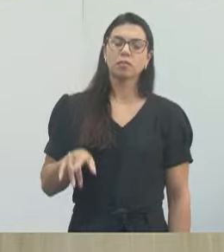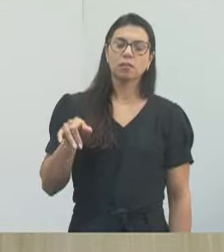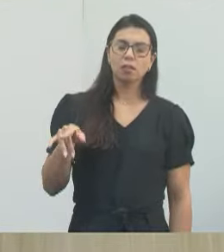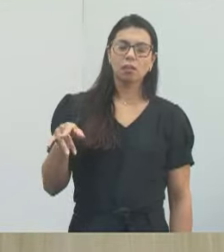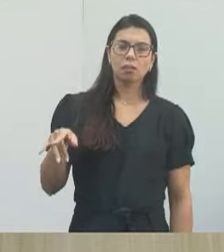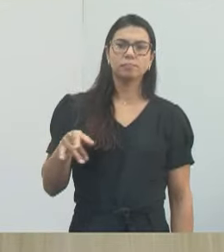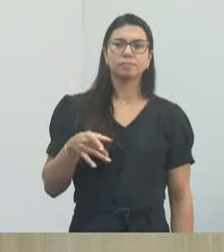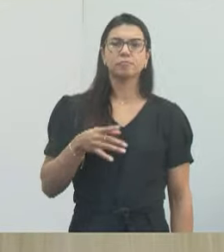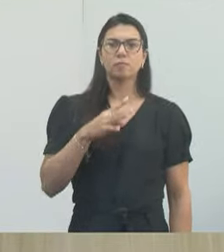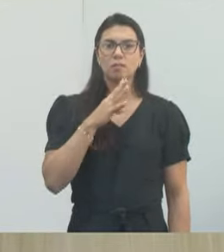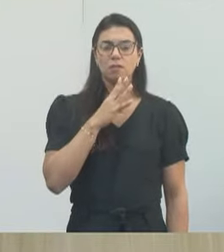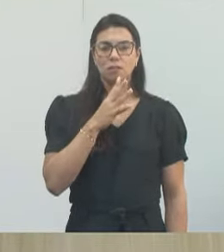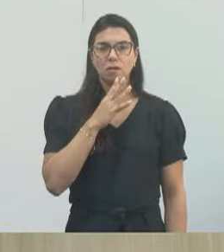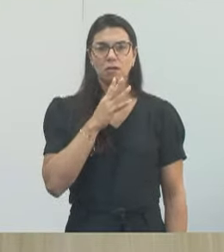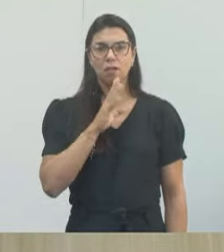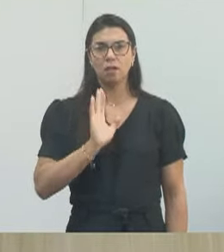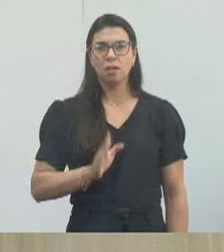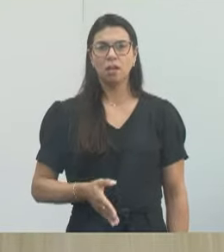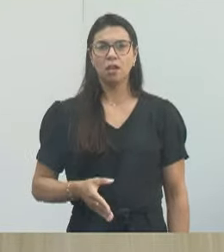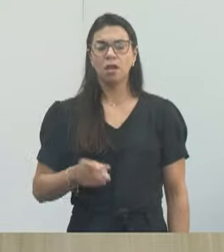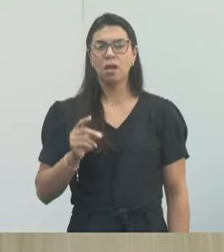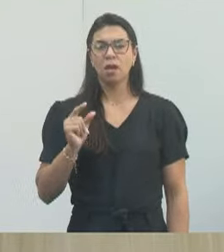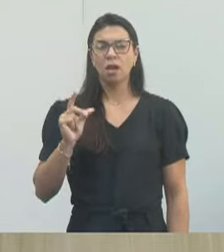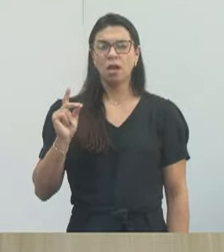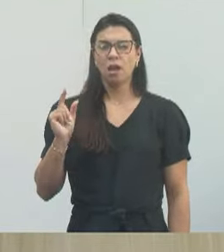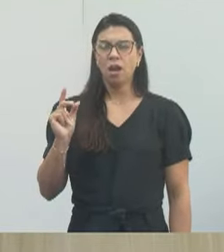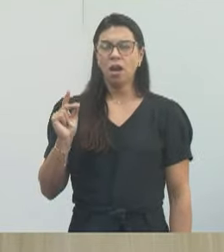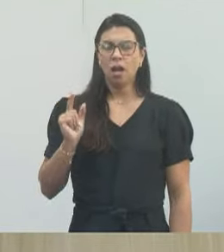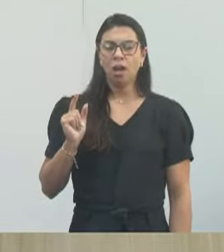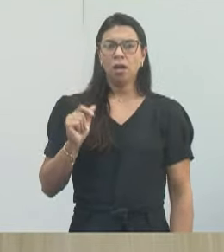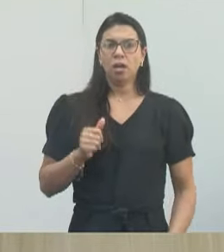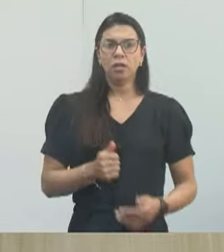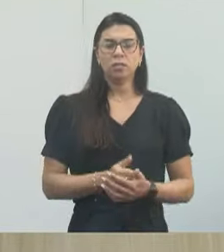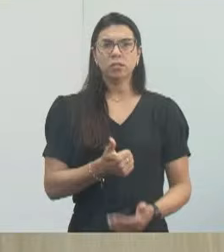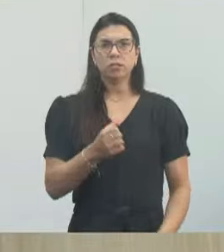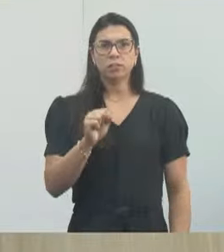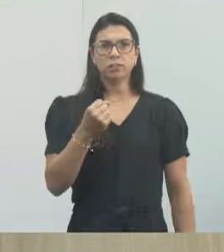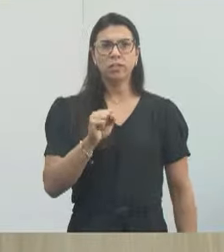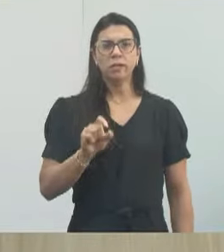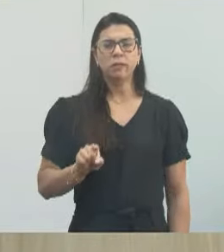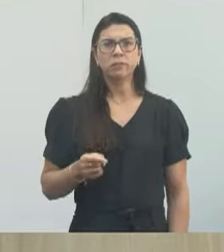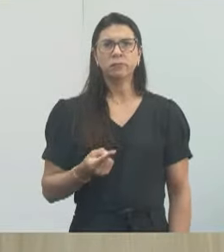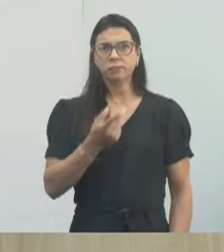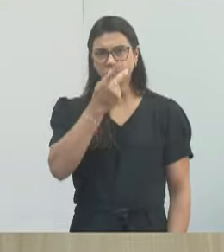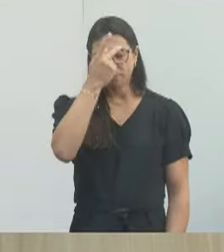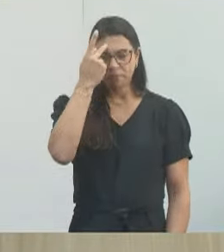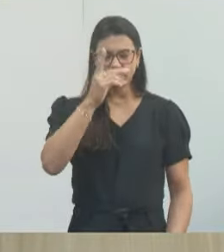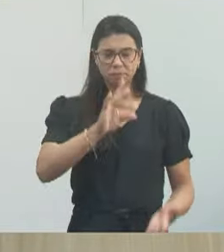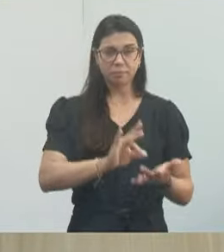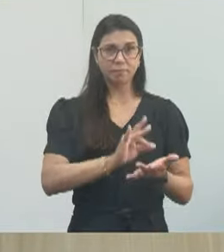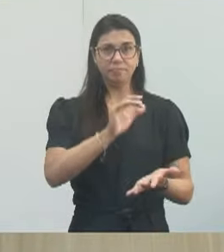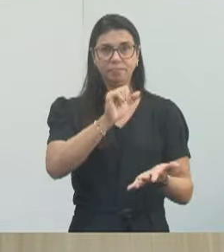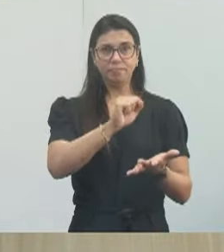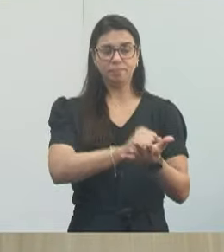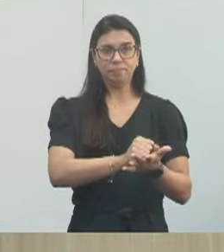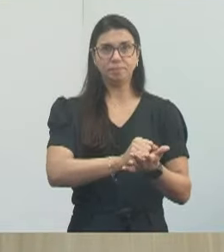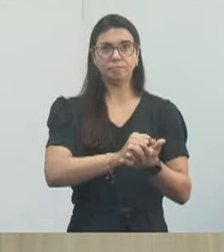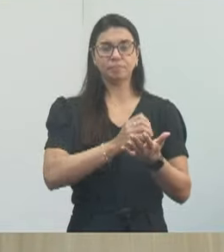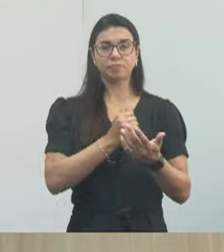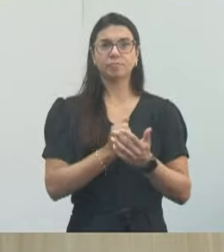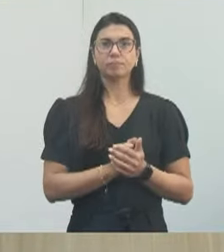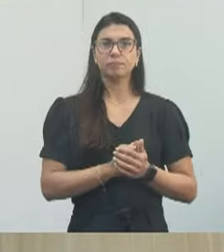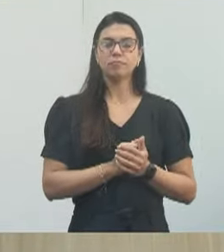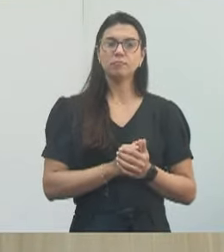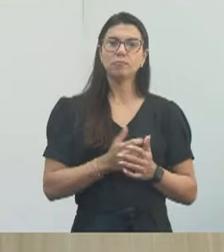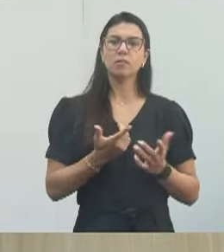conhecimento quem já há mais de 18.000 pessoas inscritas no programa Minha Casa Minha Vida e ven